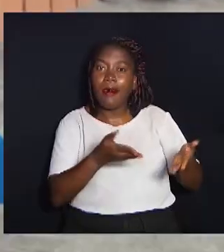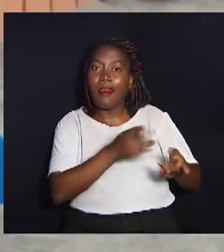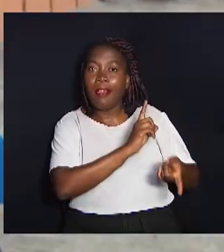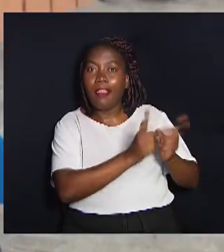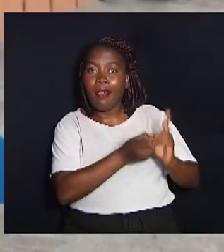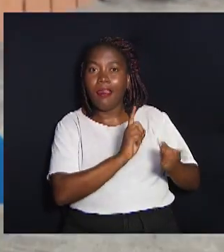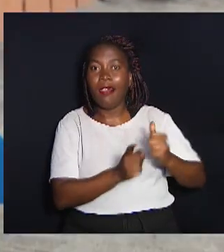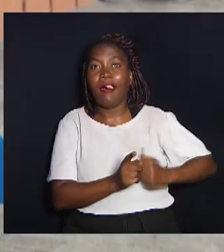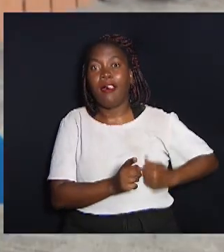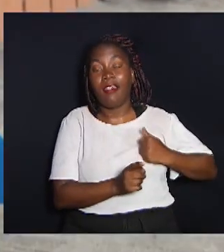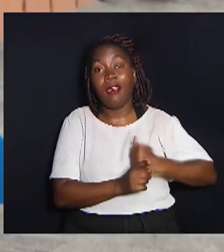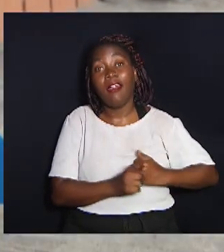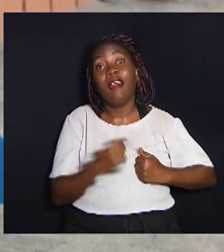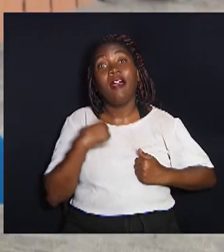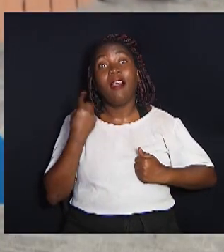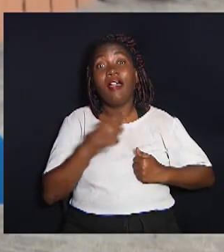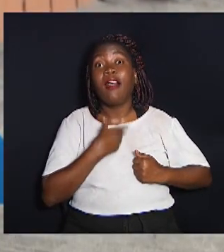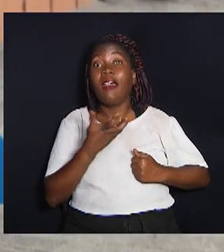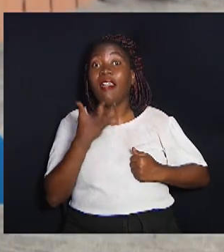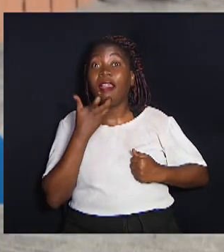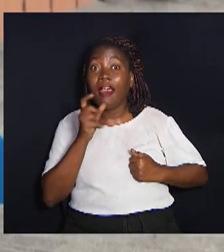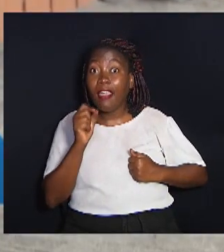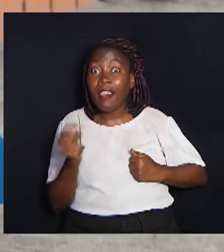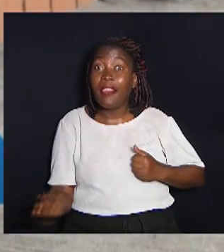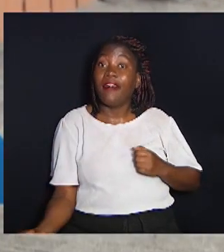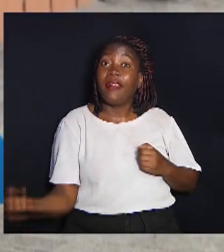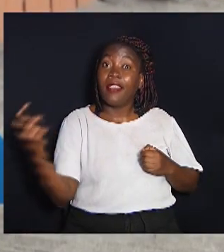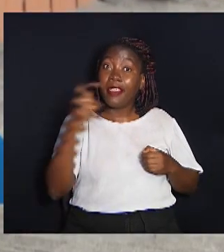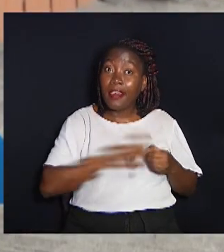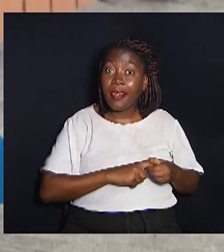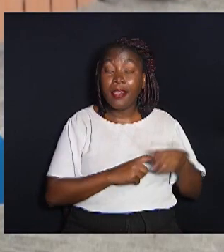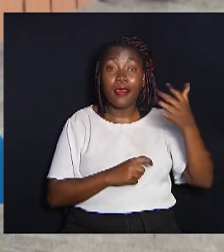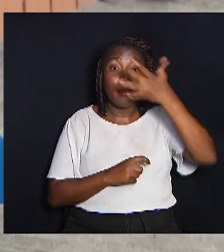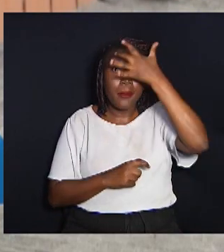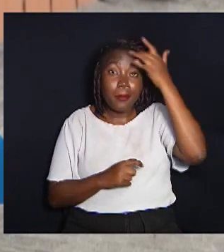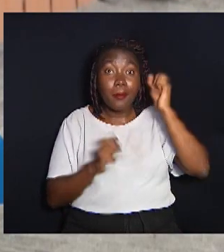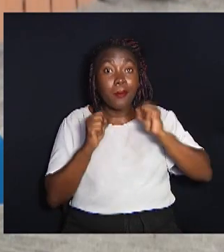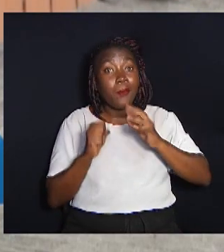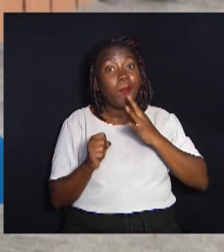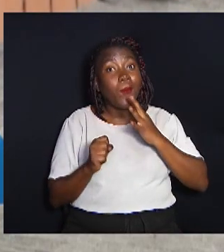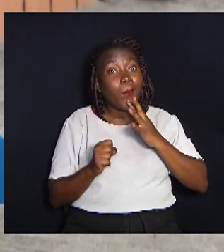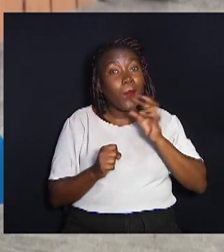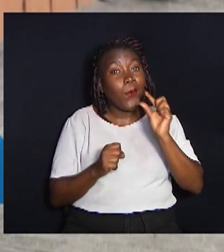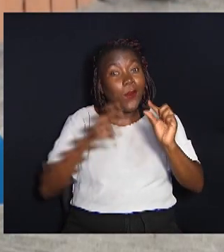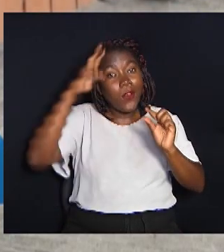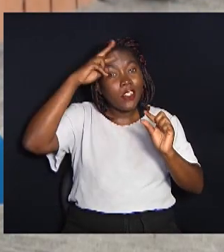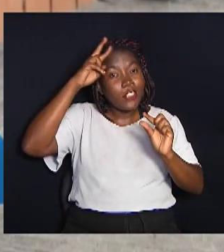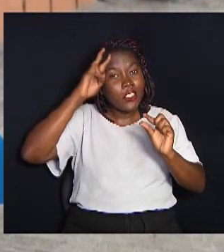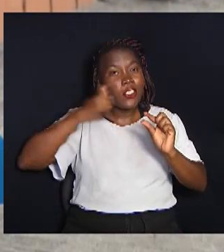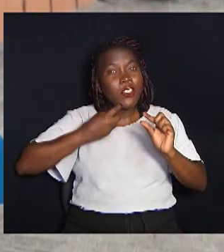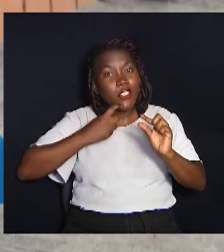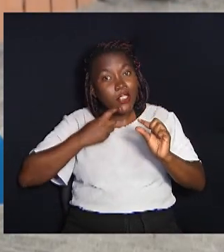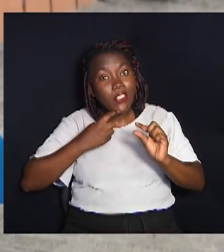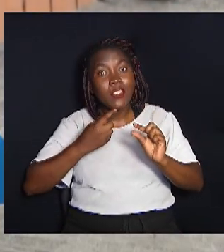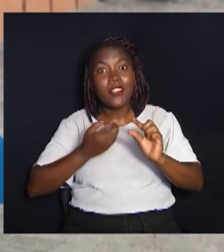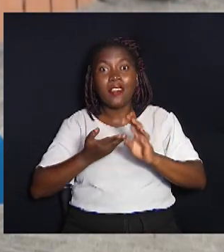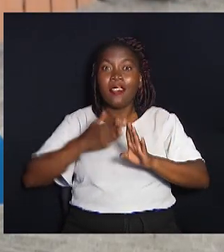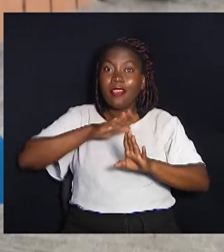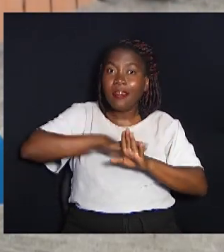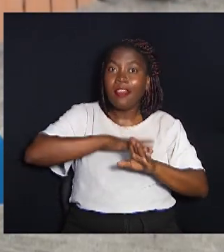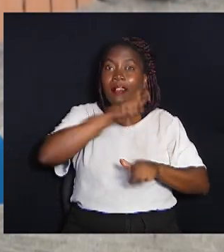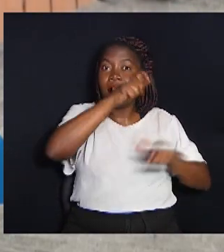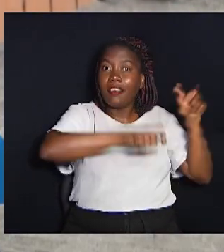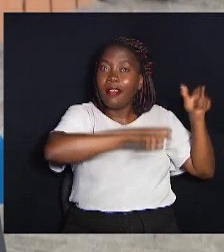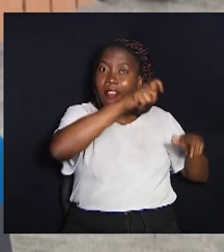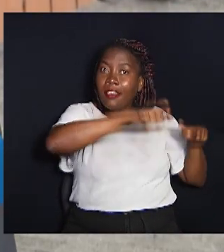Saudade. A gente quer que esse resgate as pessoas possam conhecer um pouco da história de Campinas a partir da história dos seus